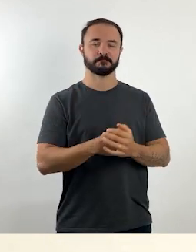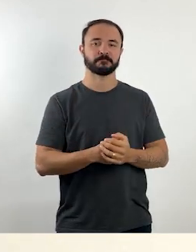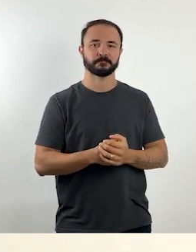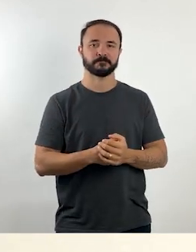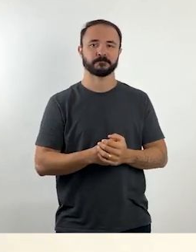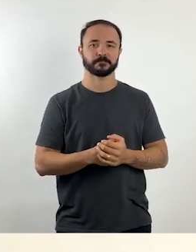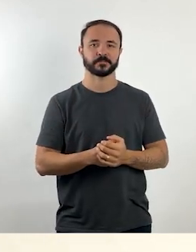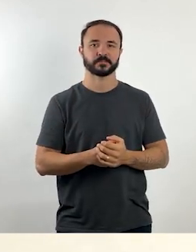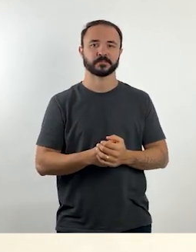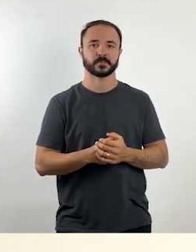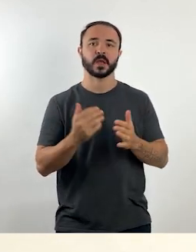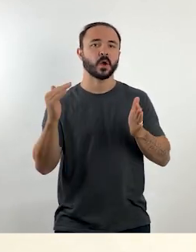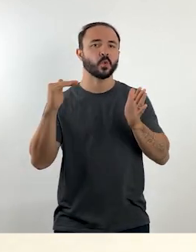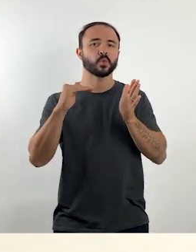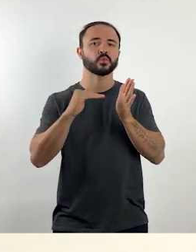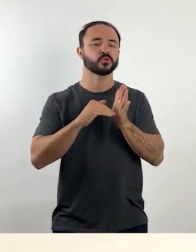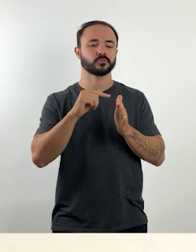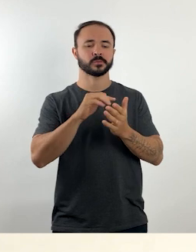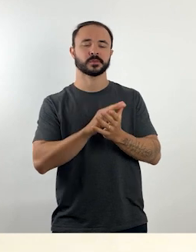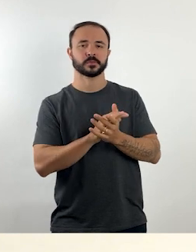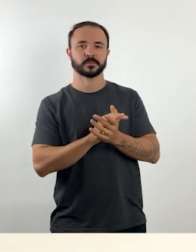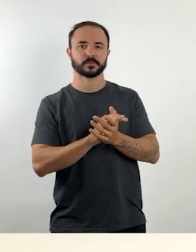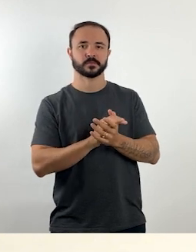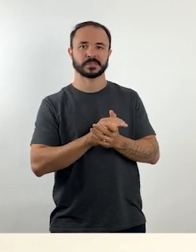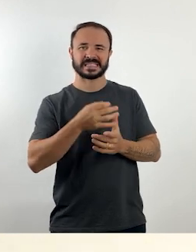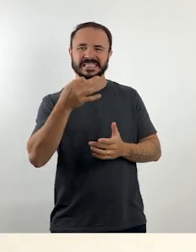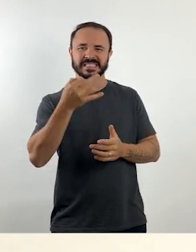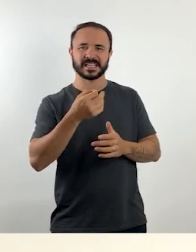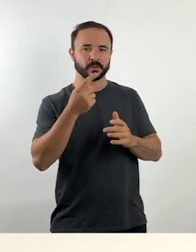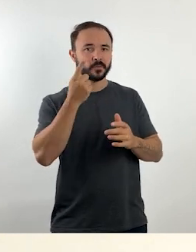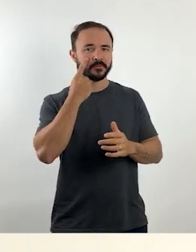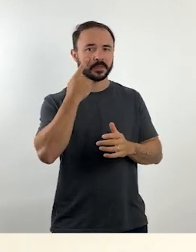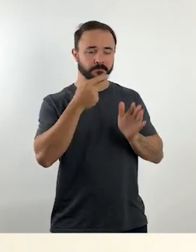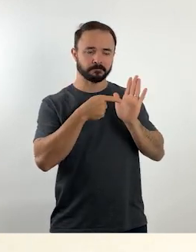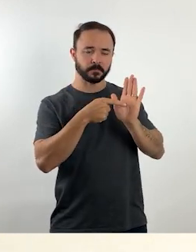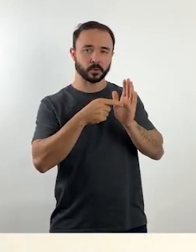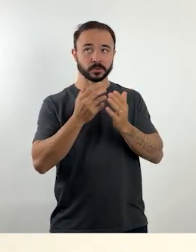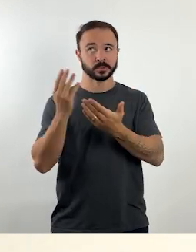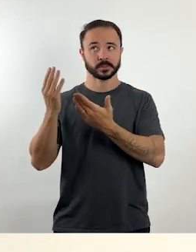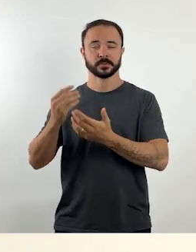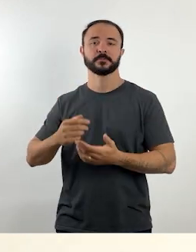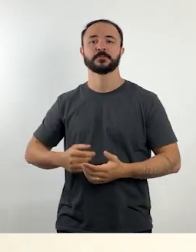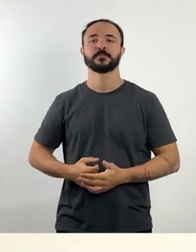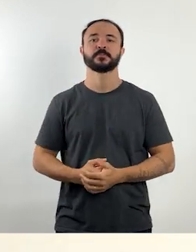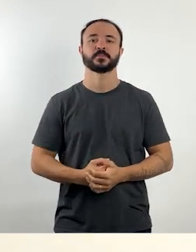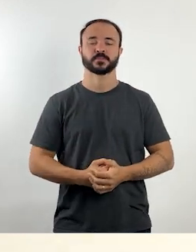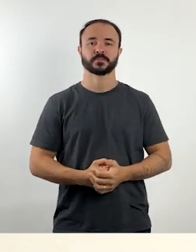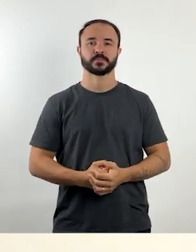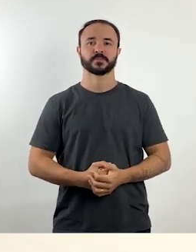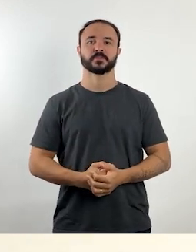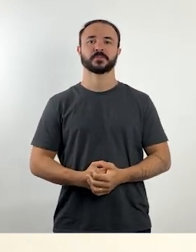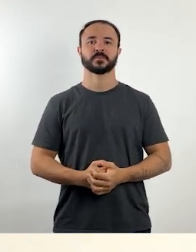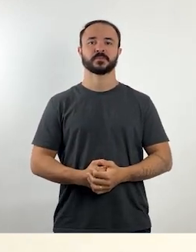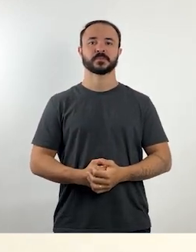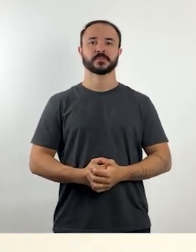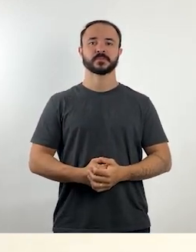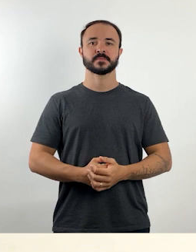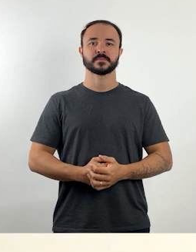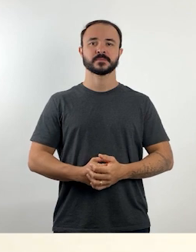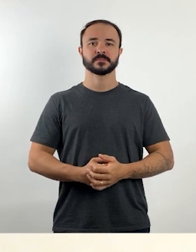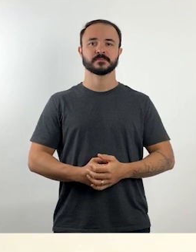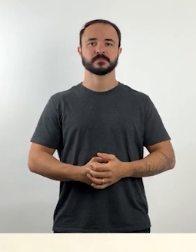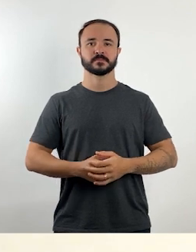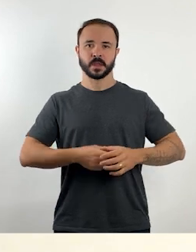minha última abertura, meu último furo, exatamente naquela partezinha cinza, naquele